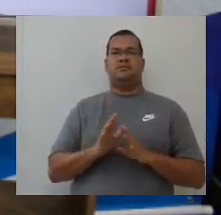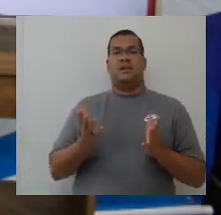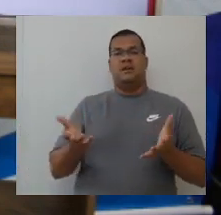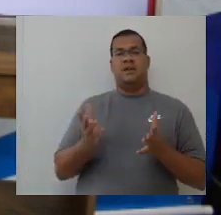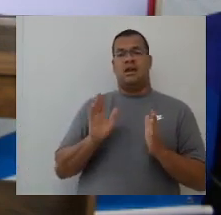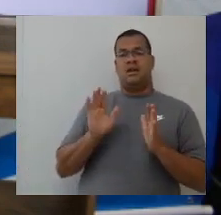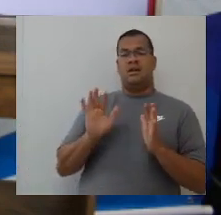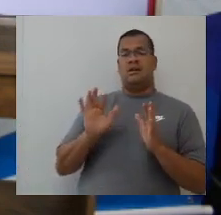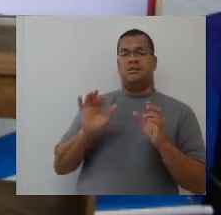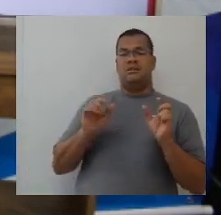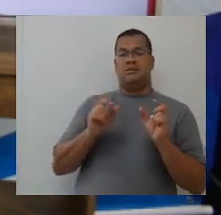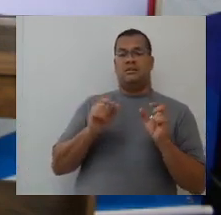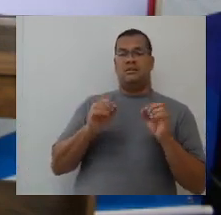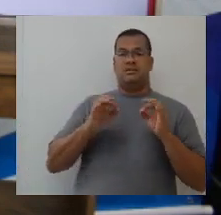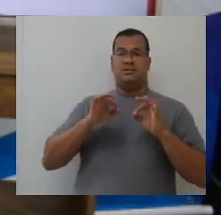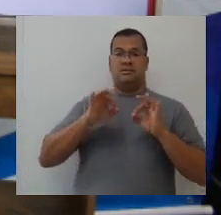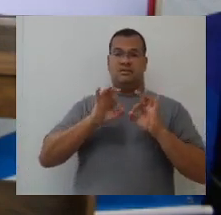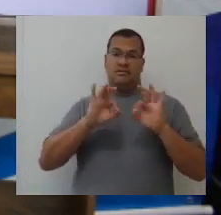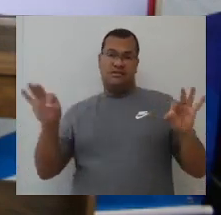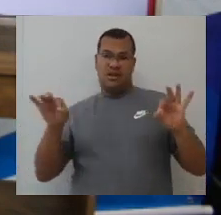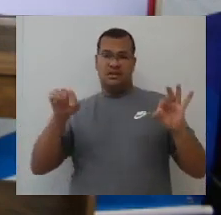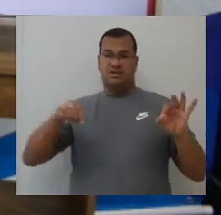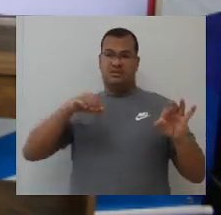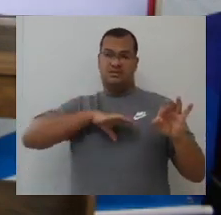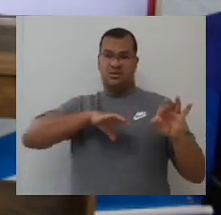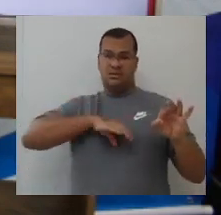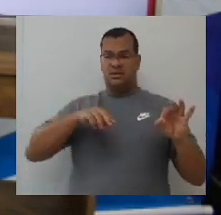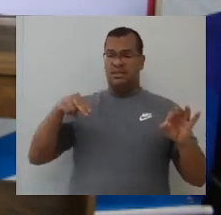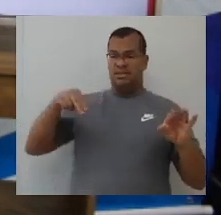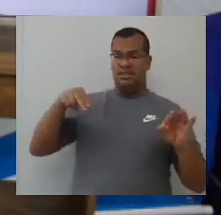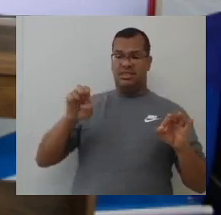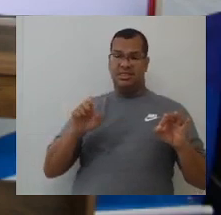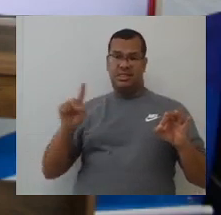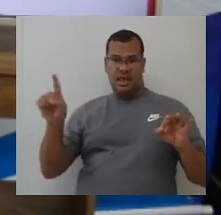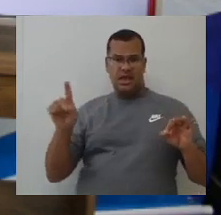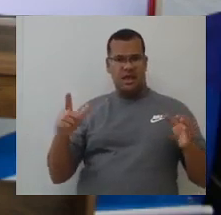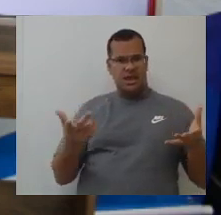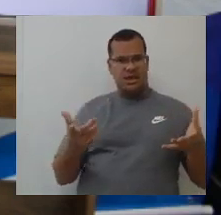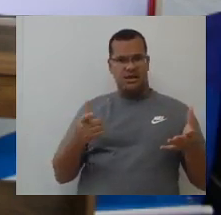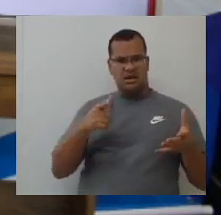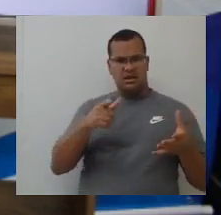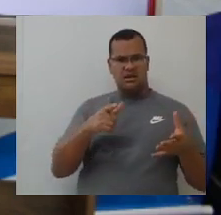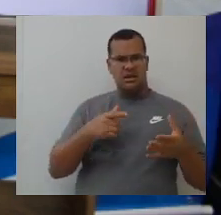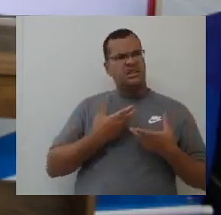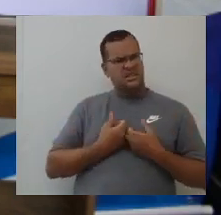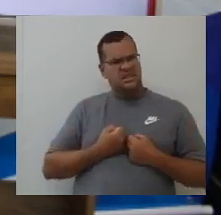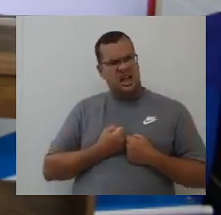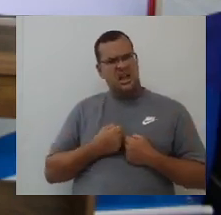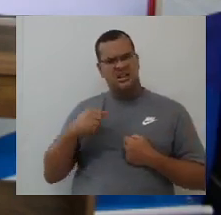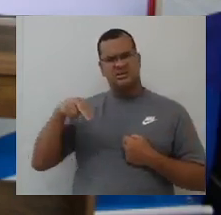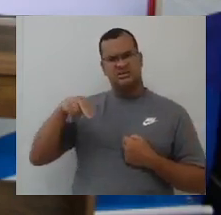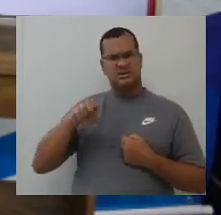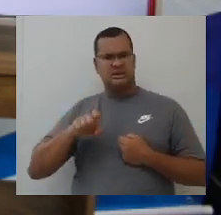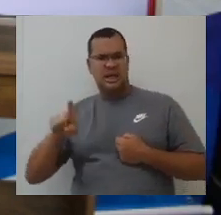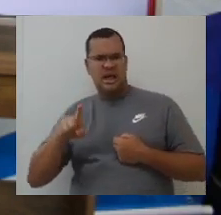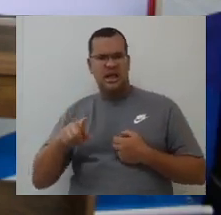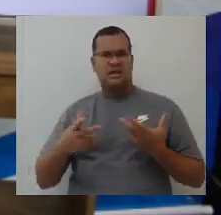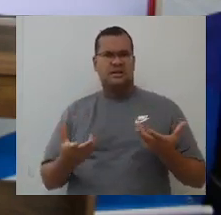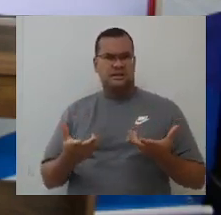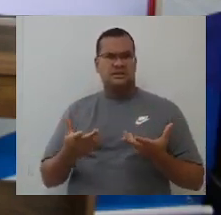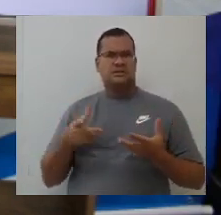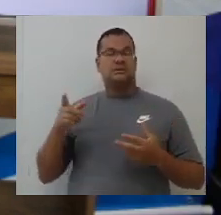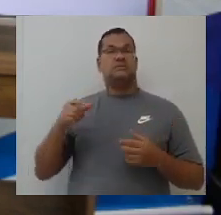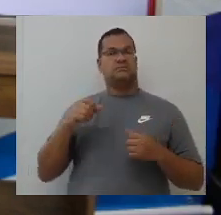lá no final e isso aí acaba se transformando num question tag também. Ah, você tá cansado, né? Você tá cansado, né? Então esse